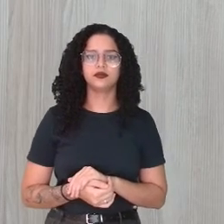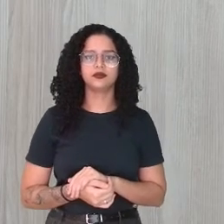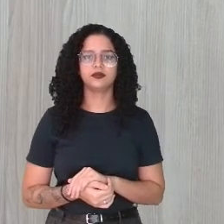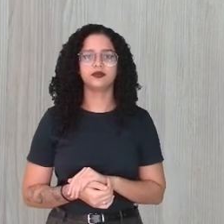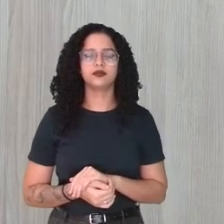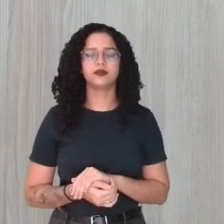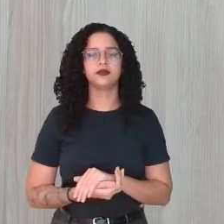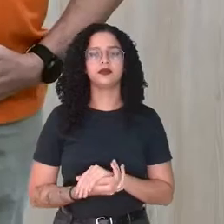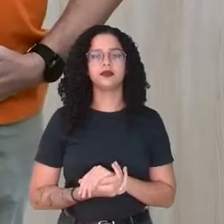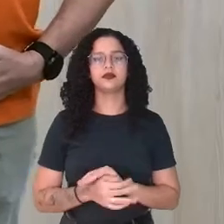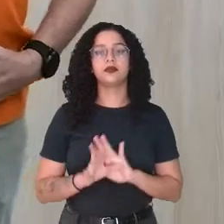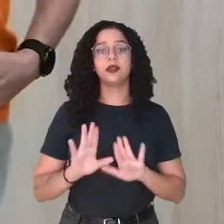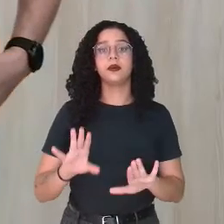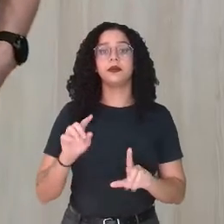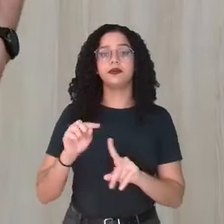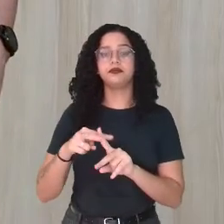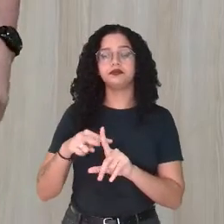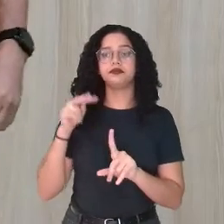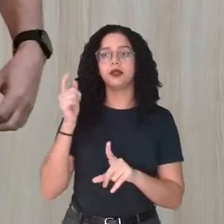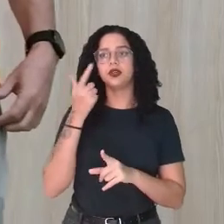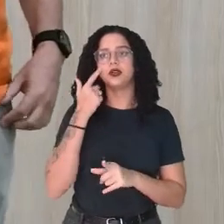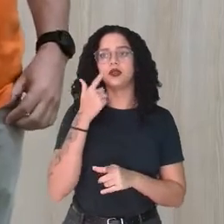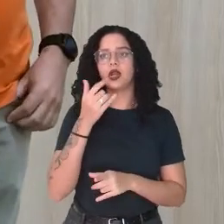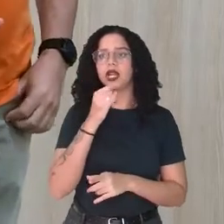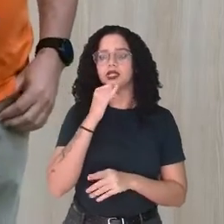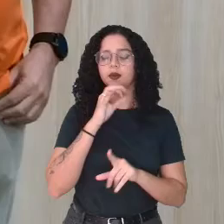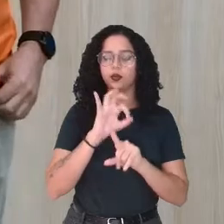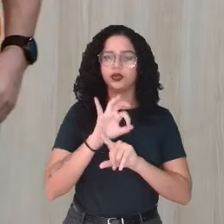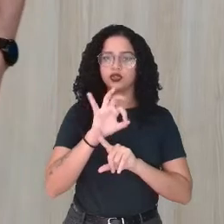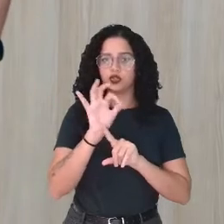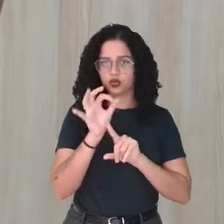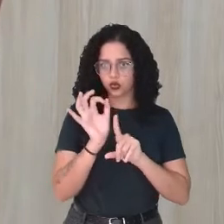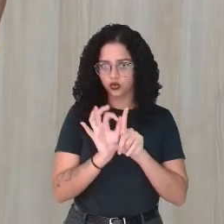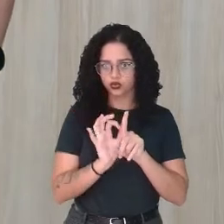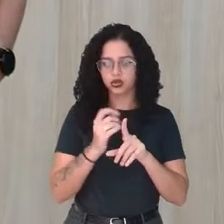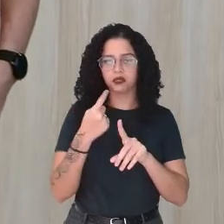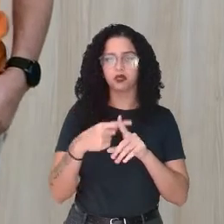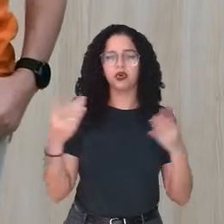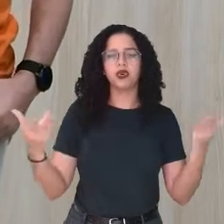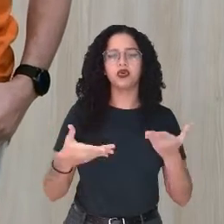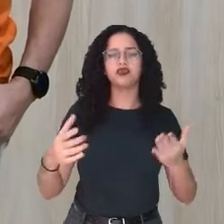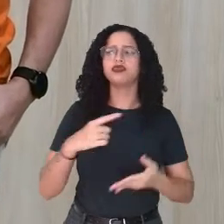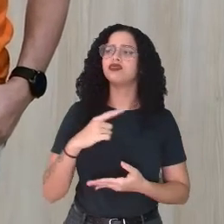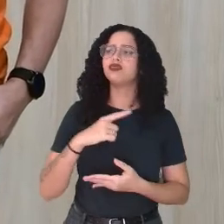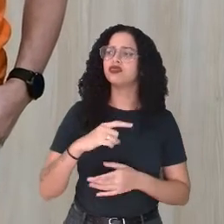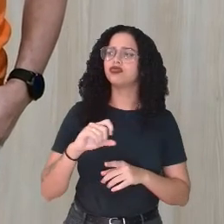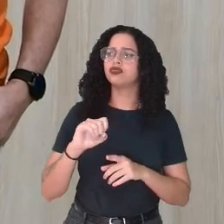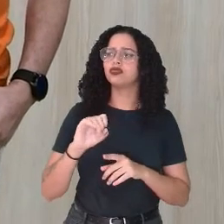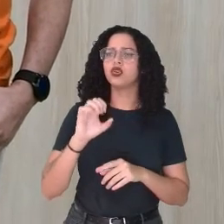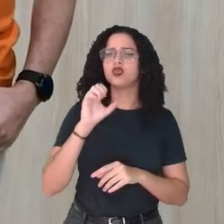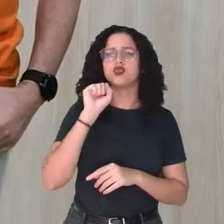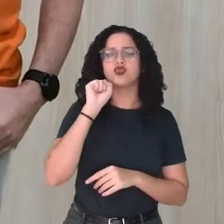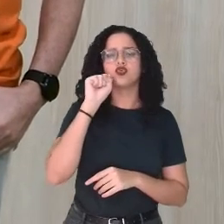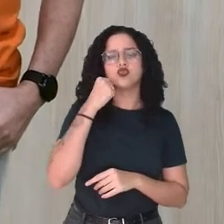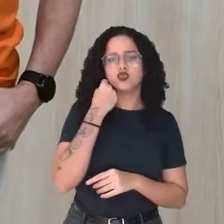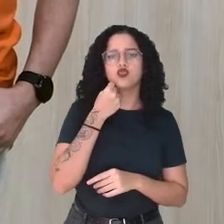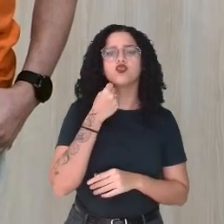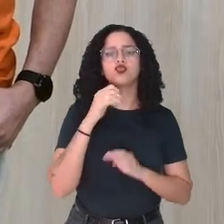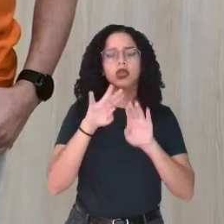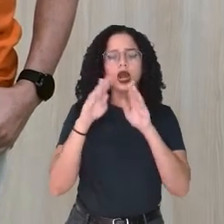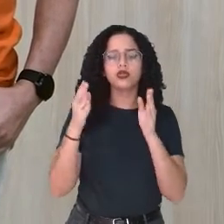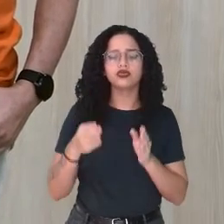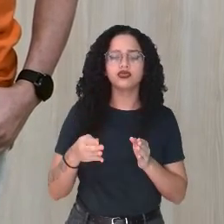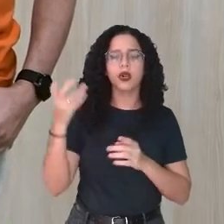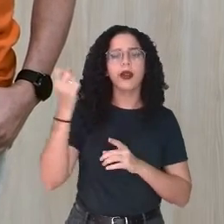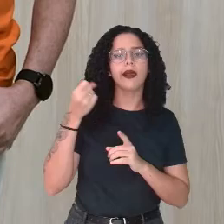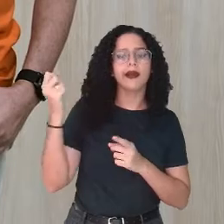né? Exatamente. Mas do ponto de vista alimentar, eu queria dar o exemplo da soja, né? Porque aí hoje você tem suco de caixinha, leite, né? De